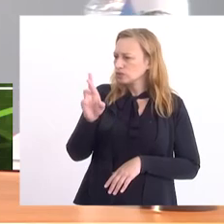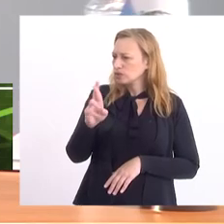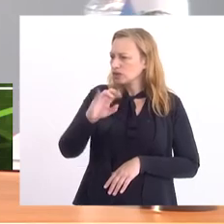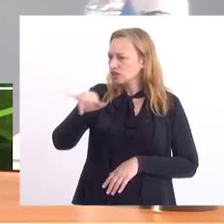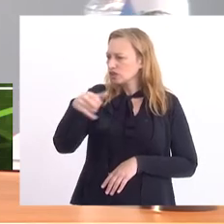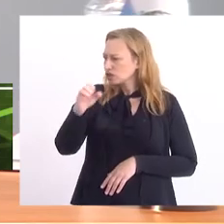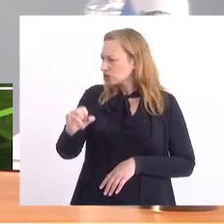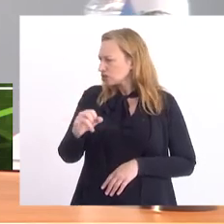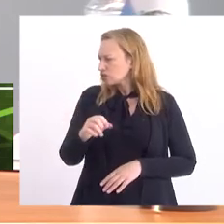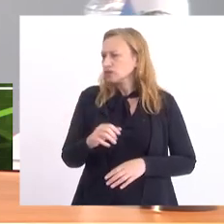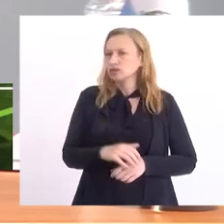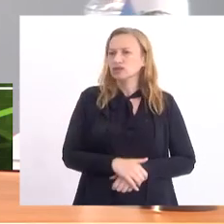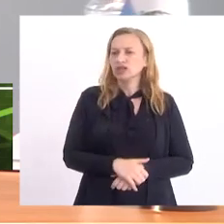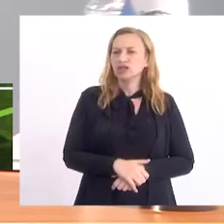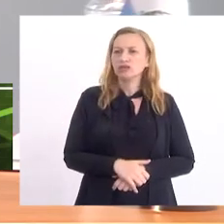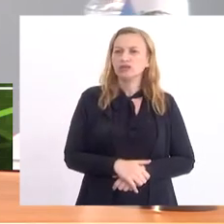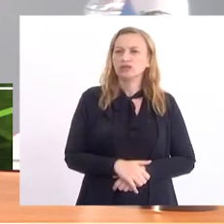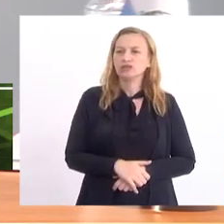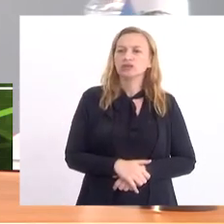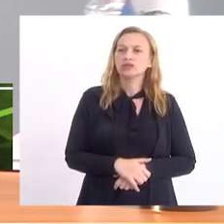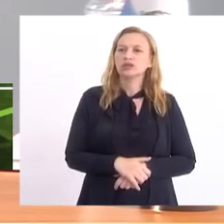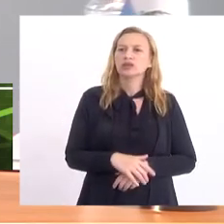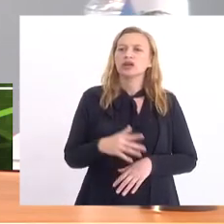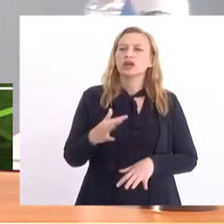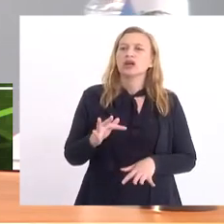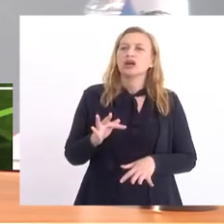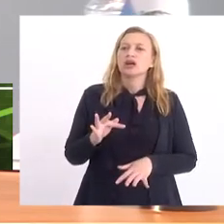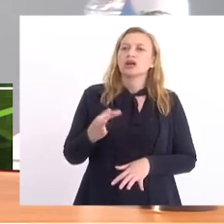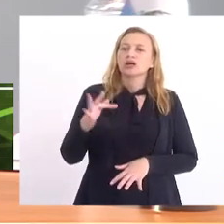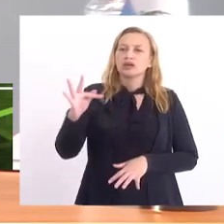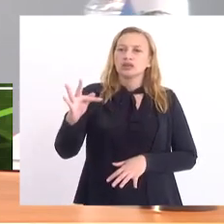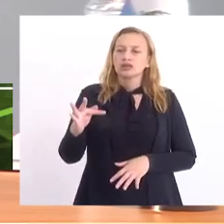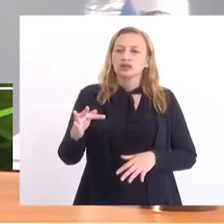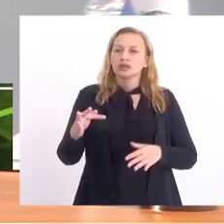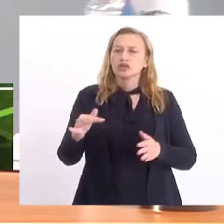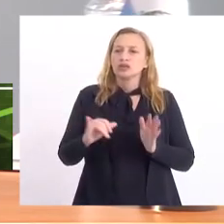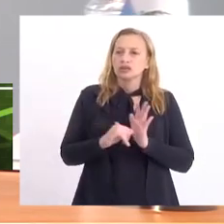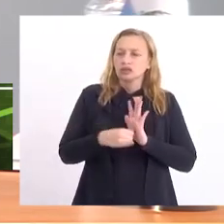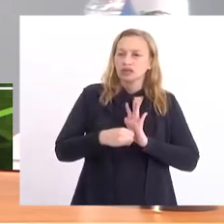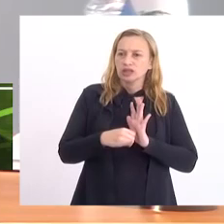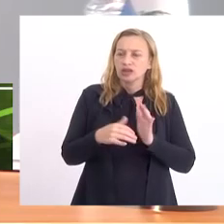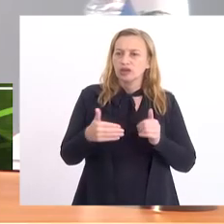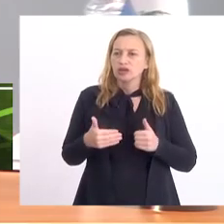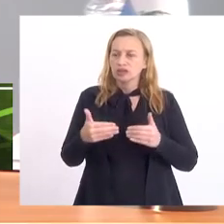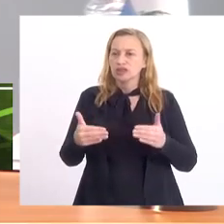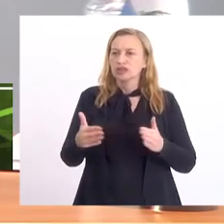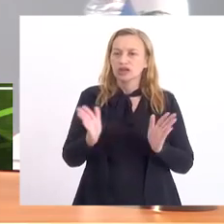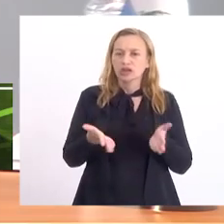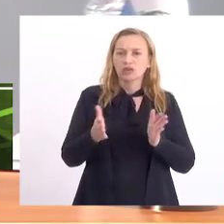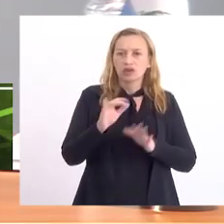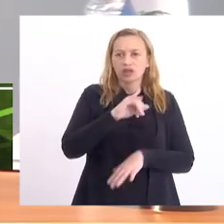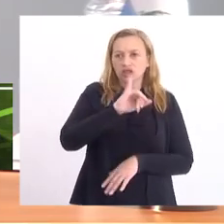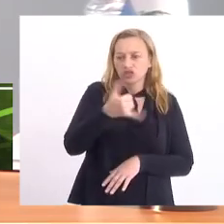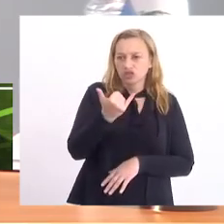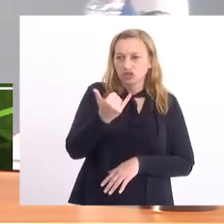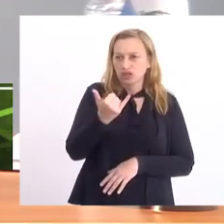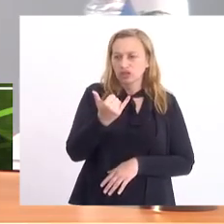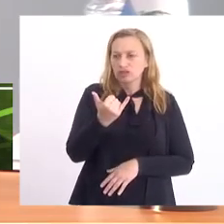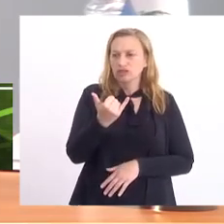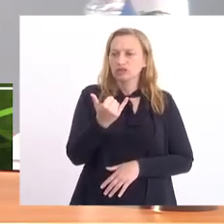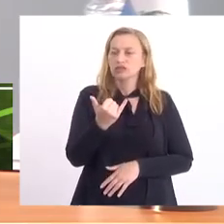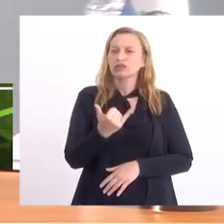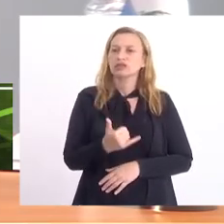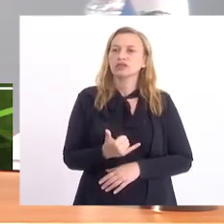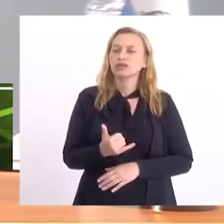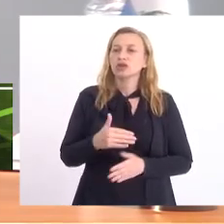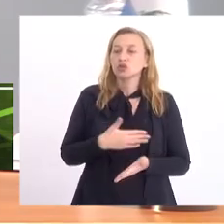A previsão de abertura do edital é agora janeiro de abertura. Tem